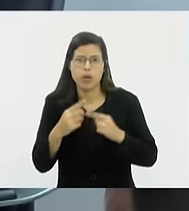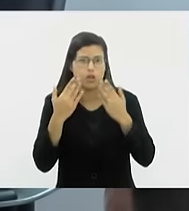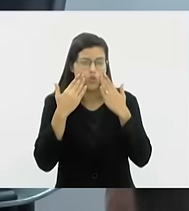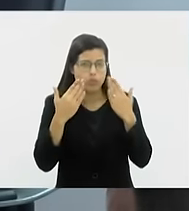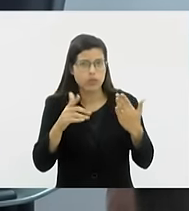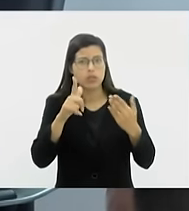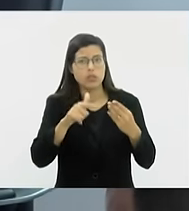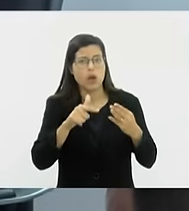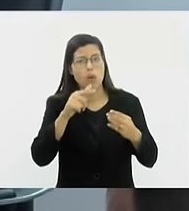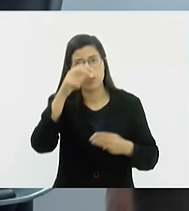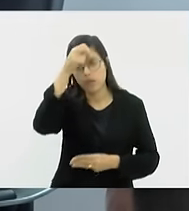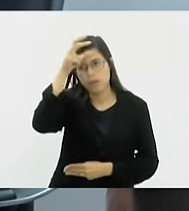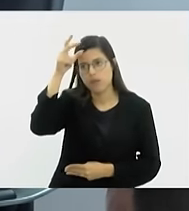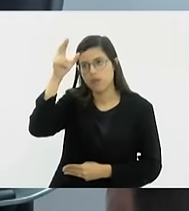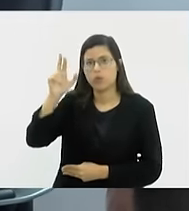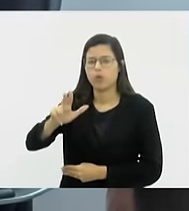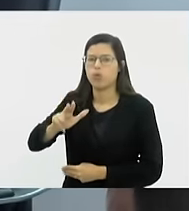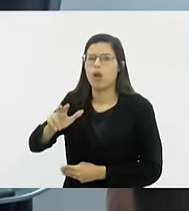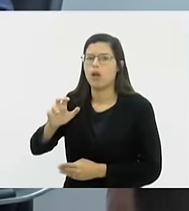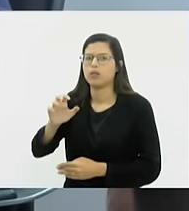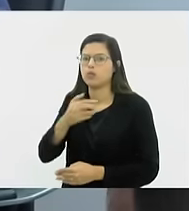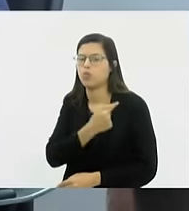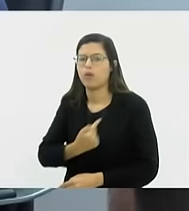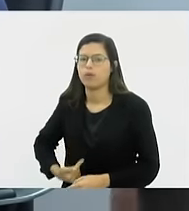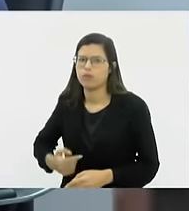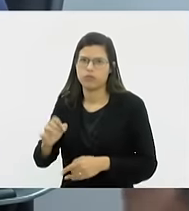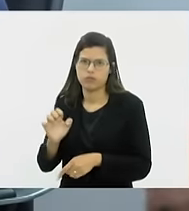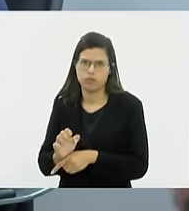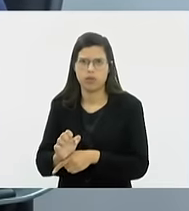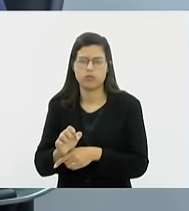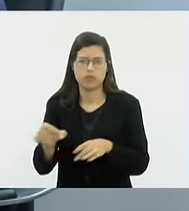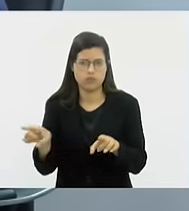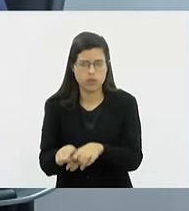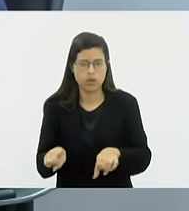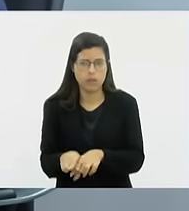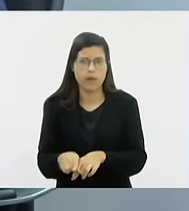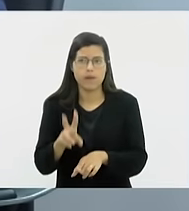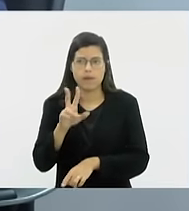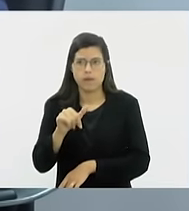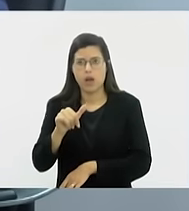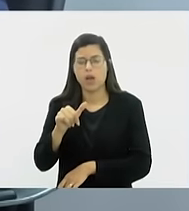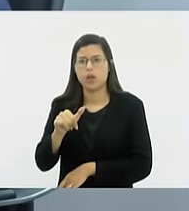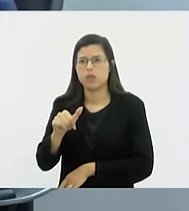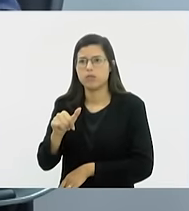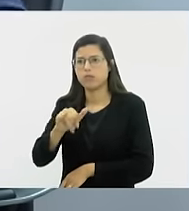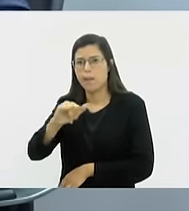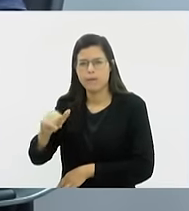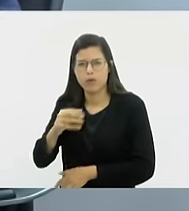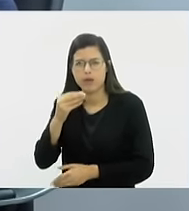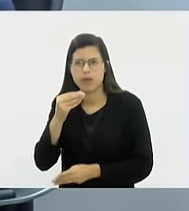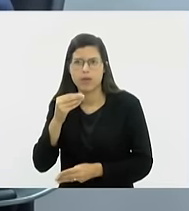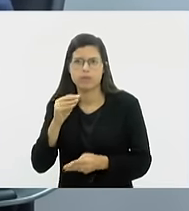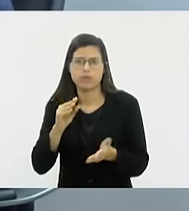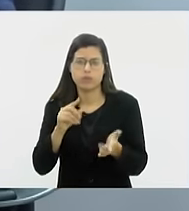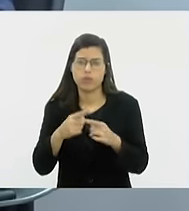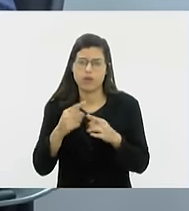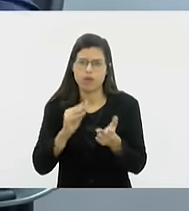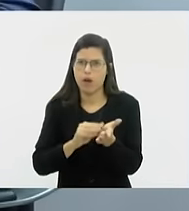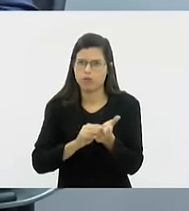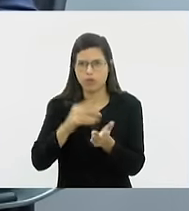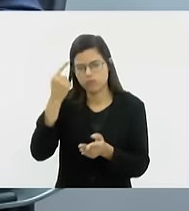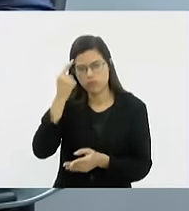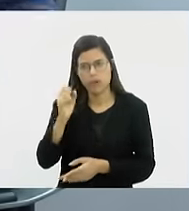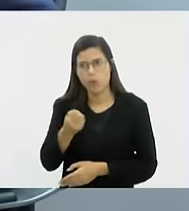governo do Estado. Além do que, a gente vai suprir um déficit operacional. E aí eu tenho convicção, não sei quantos são, mas que